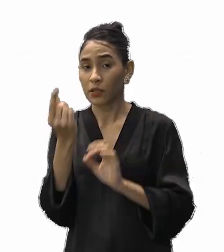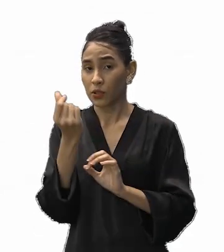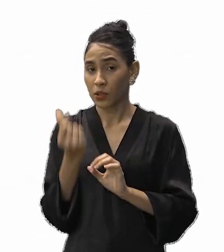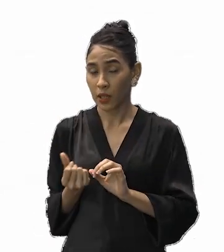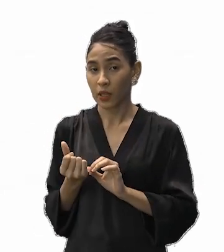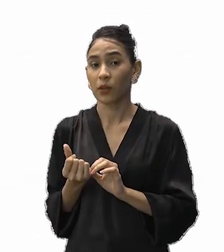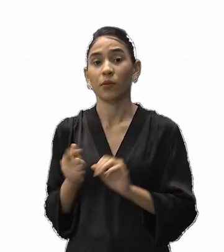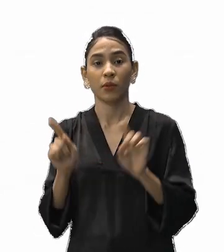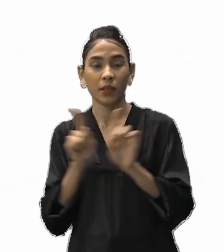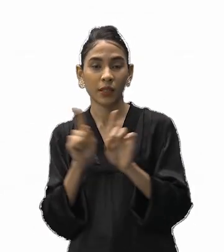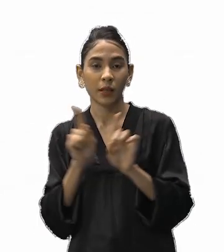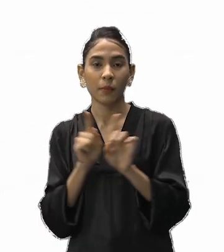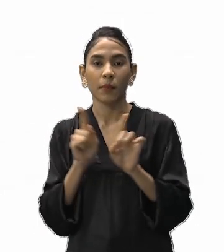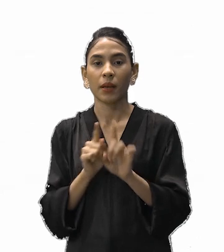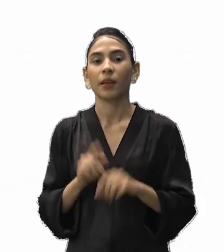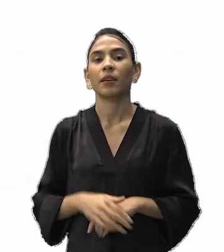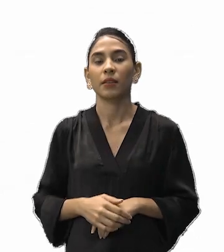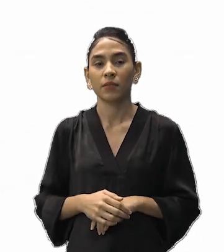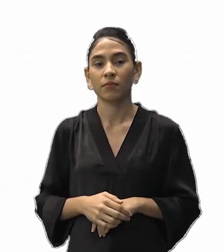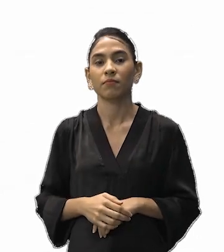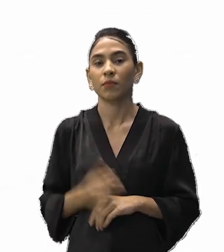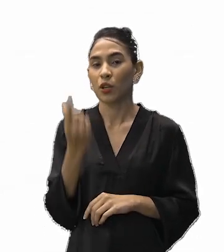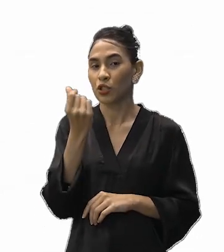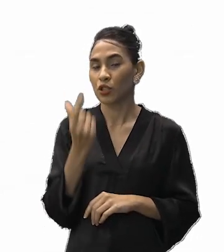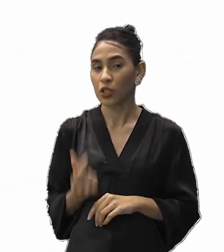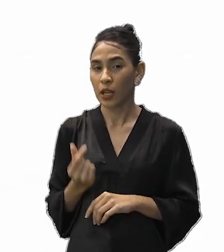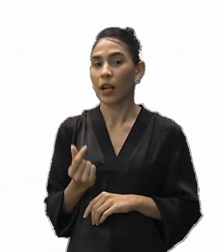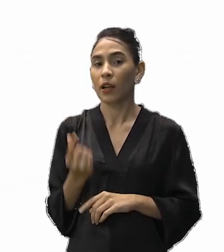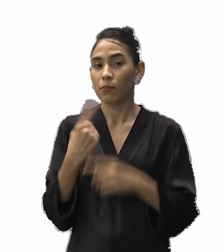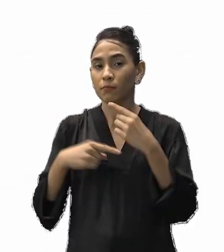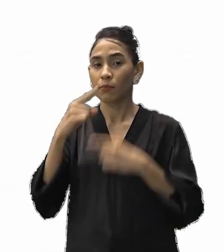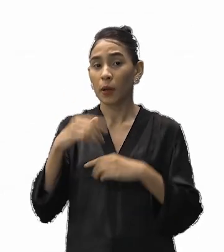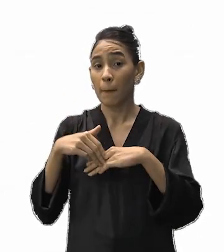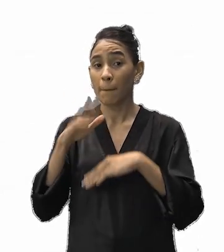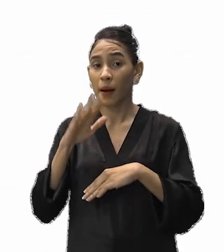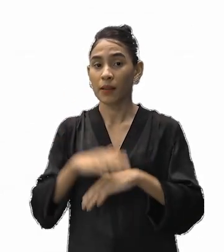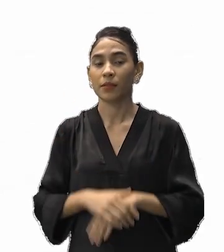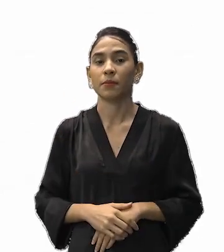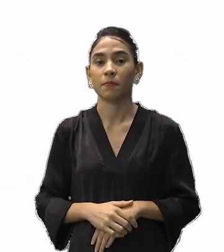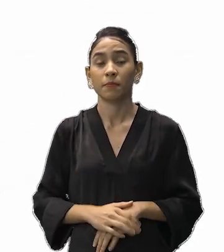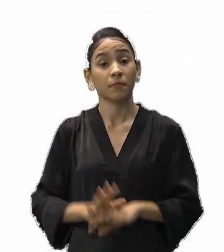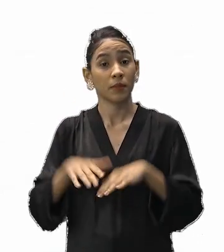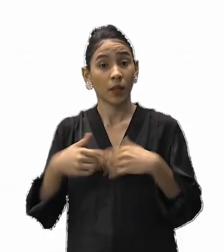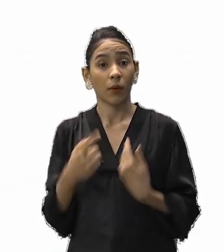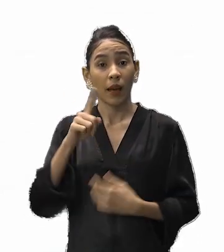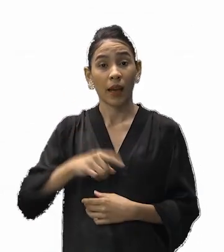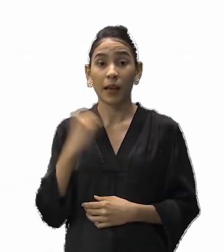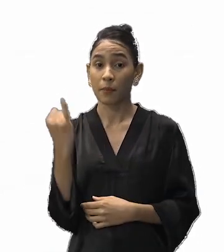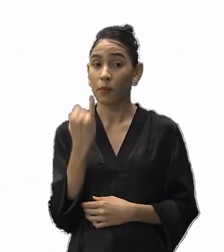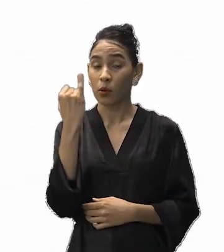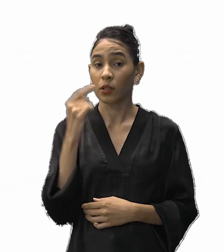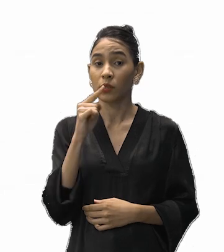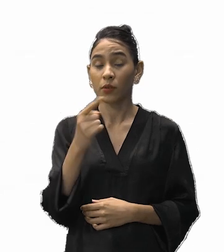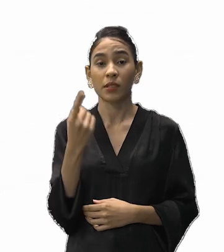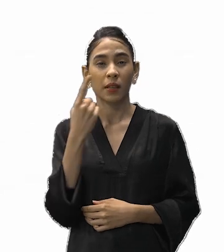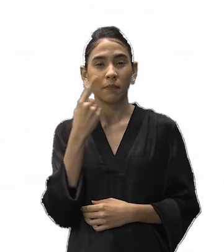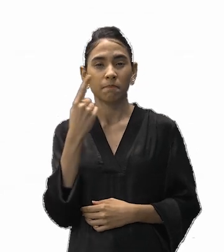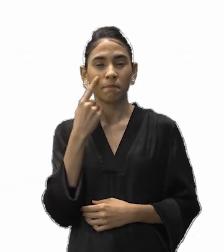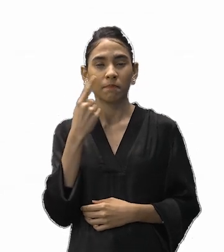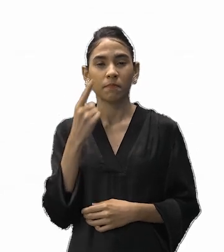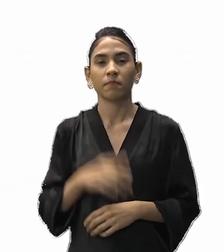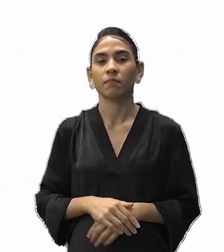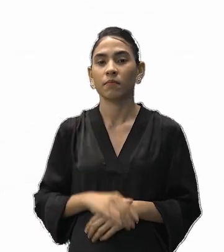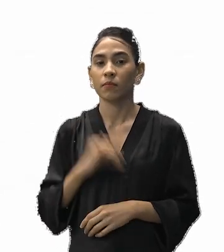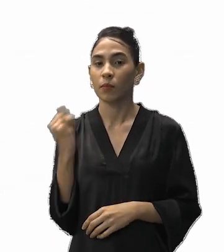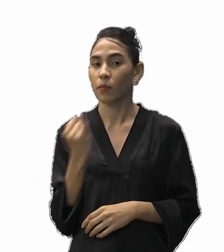e, consequentemente, faz o seu dinheiro render mais, tá? Então, é importante você verificar tudo isso aí,